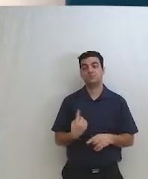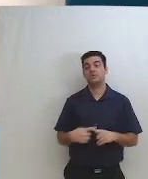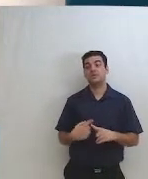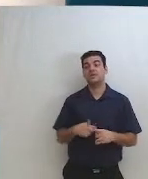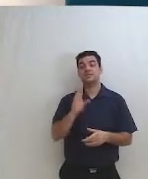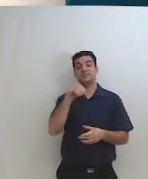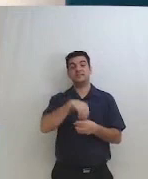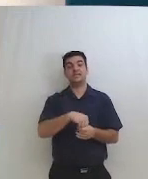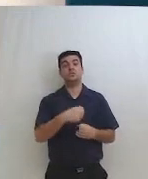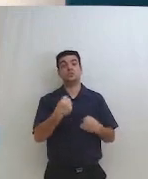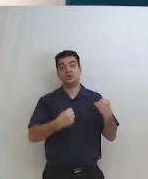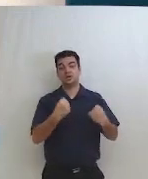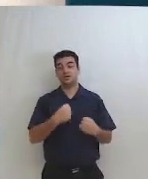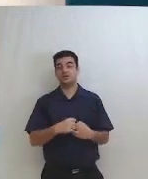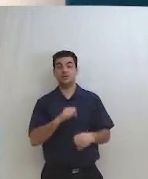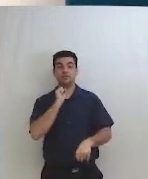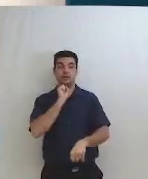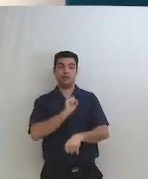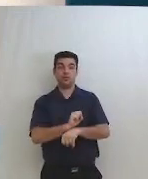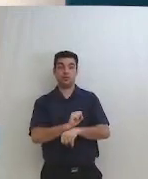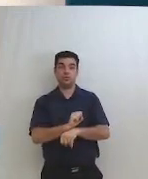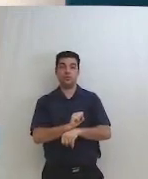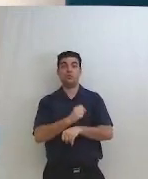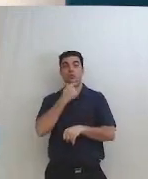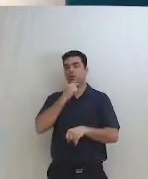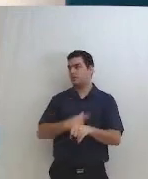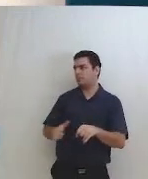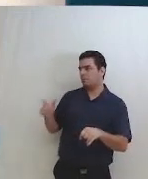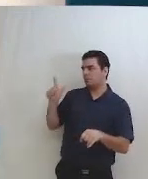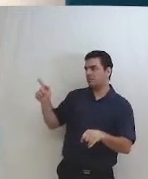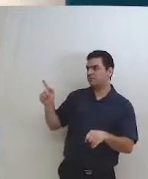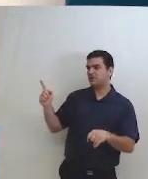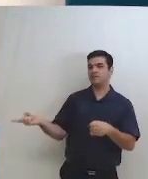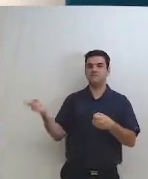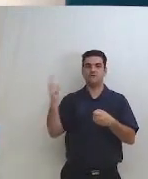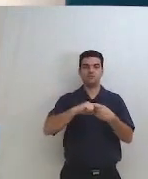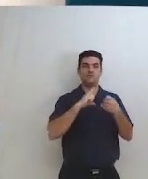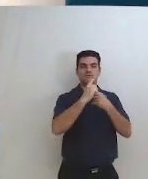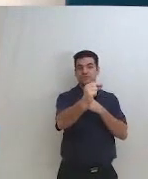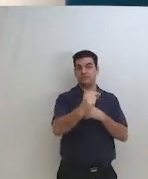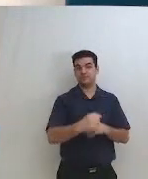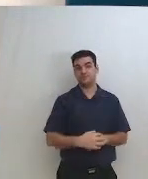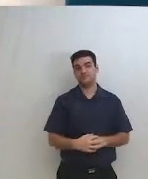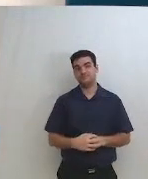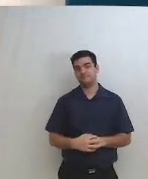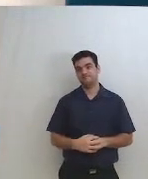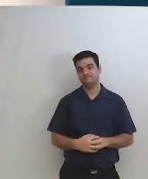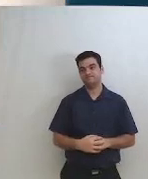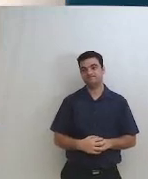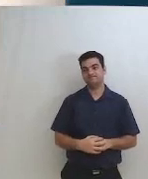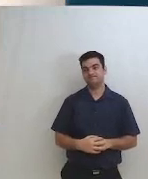parou, Douglas desceu, atirou e retornou. Então, não há inépcia denúncia. O excesso de